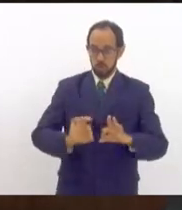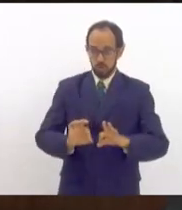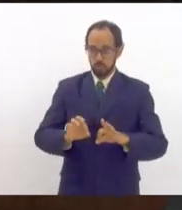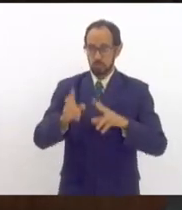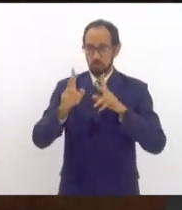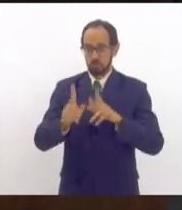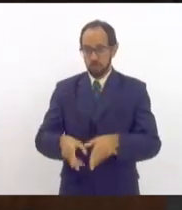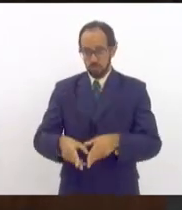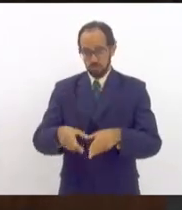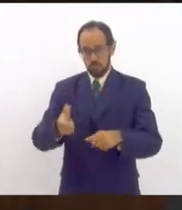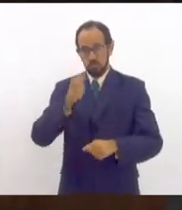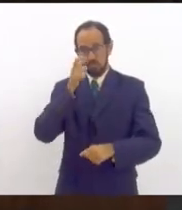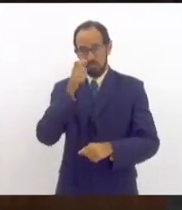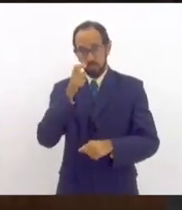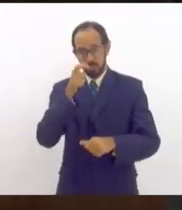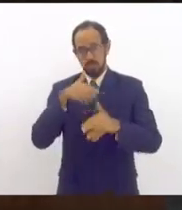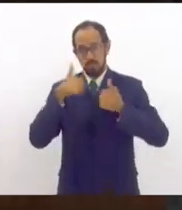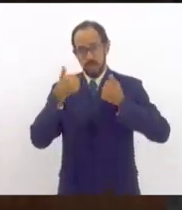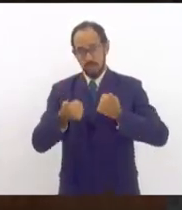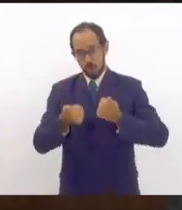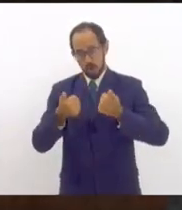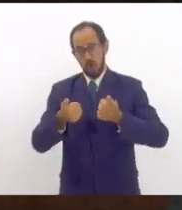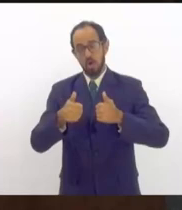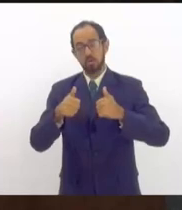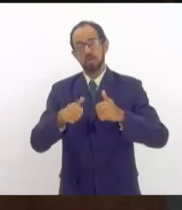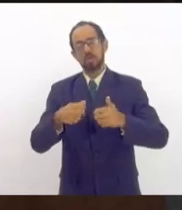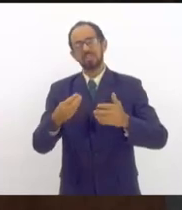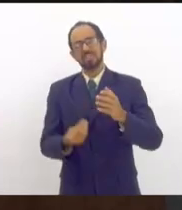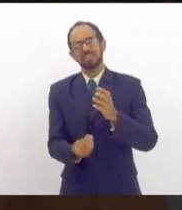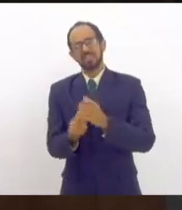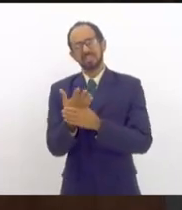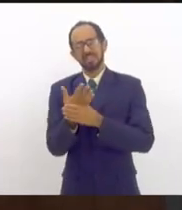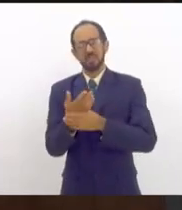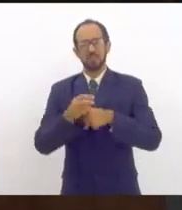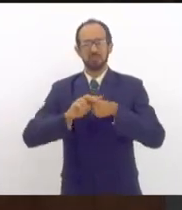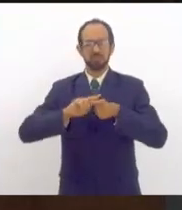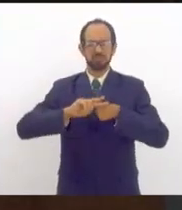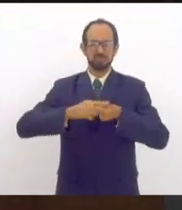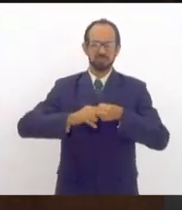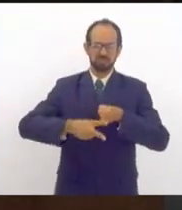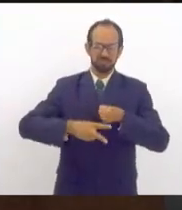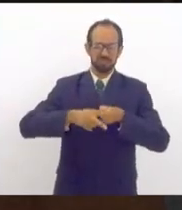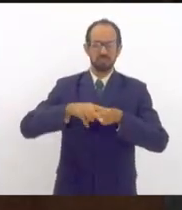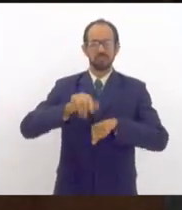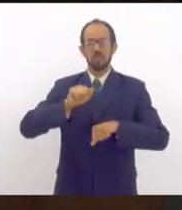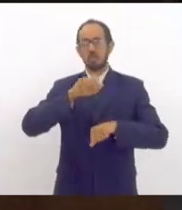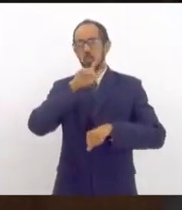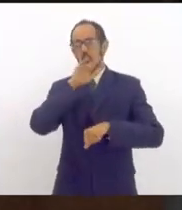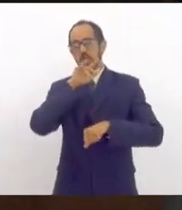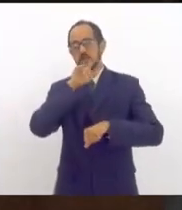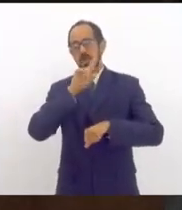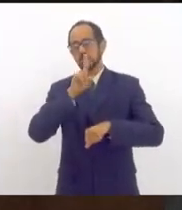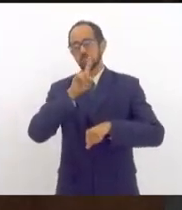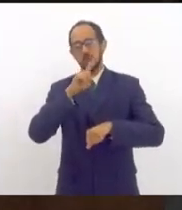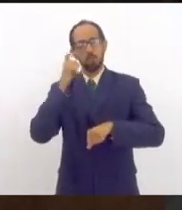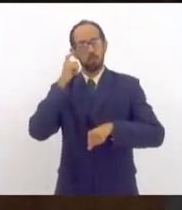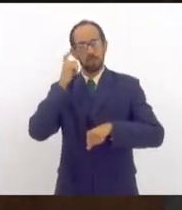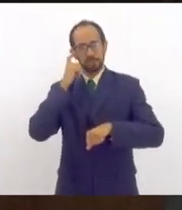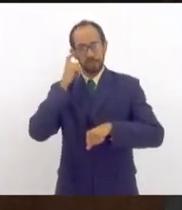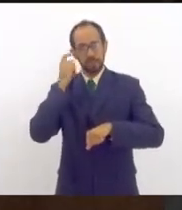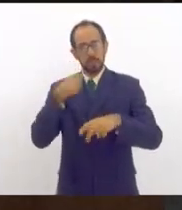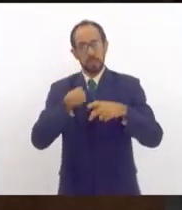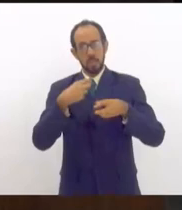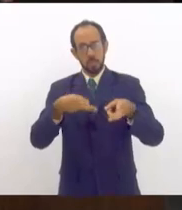melhor interesse às vezes gera alguns efeitos colaterais perversos que a gente não pensa no início e eu vejo dois efeitos